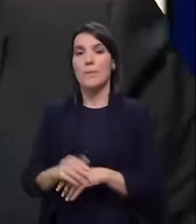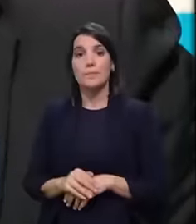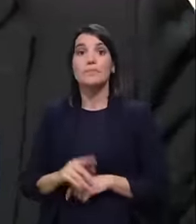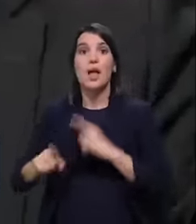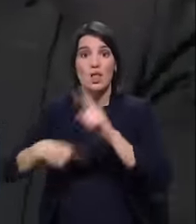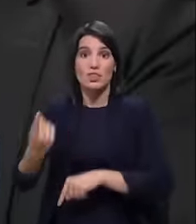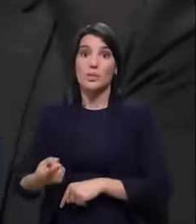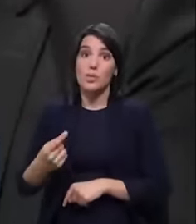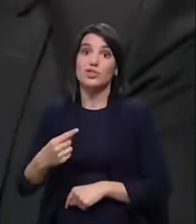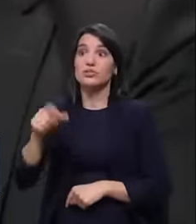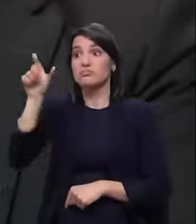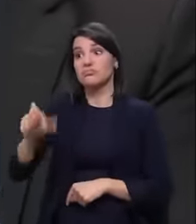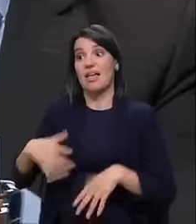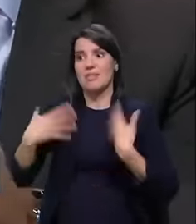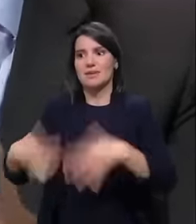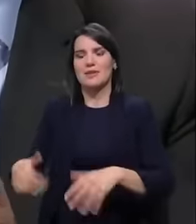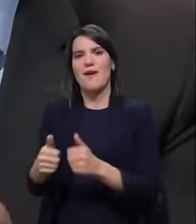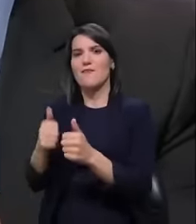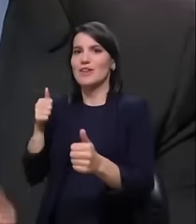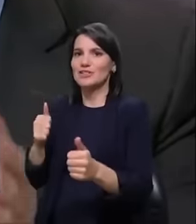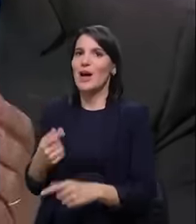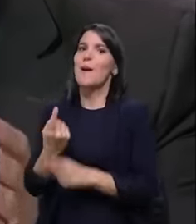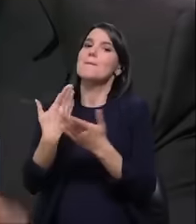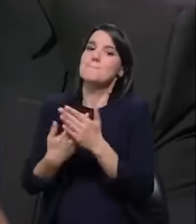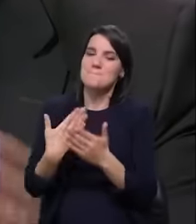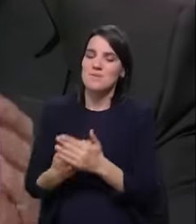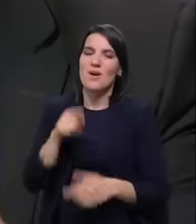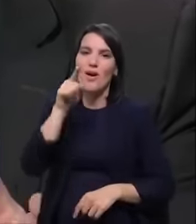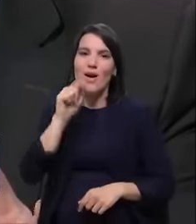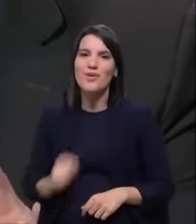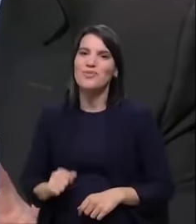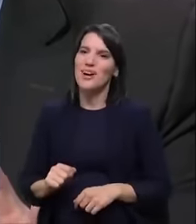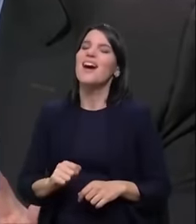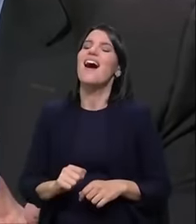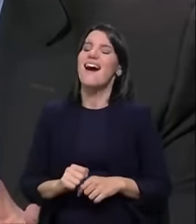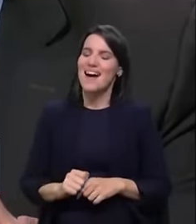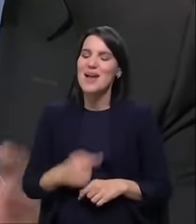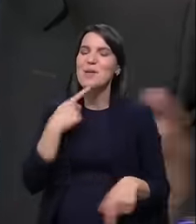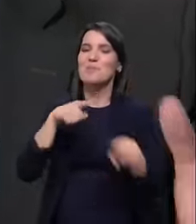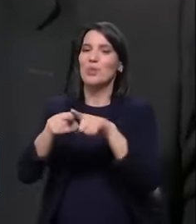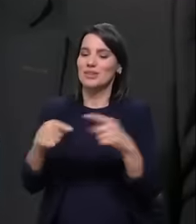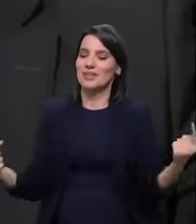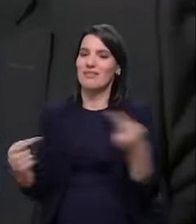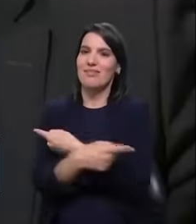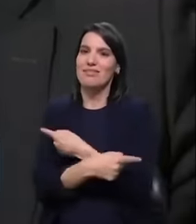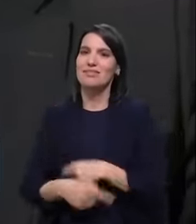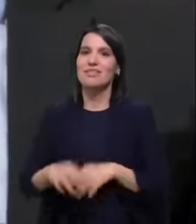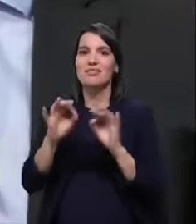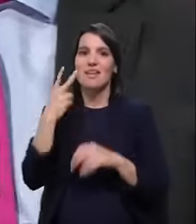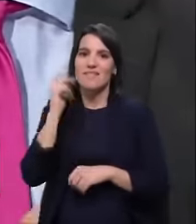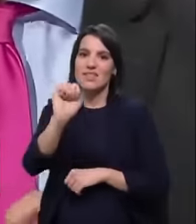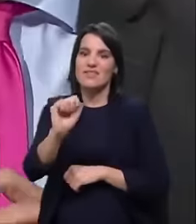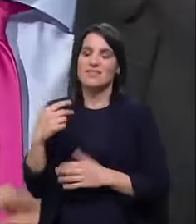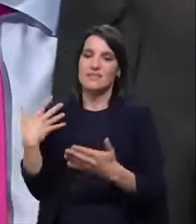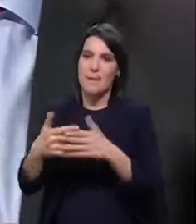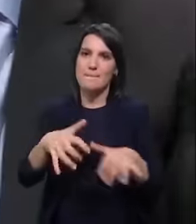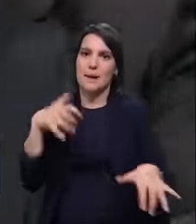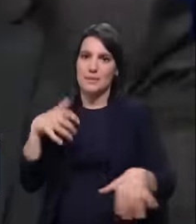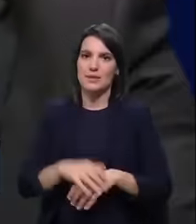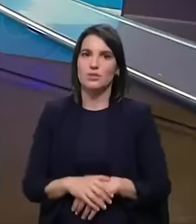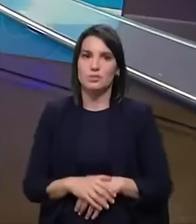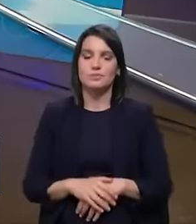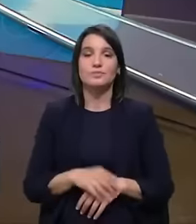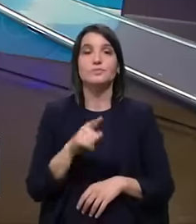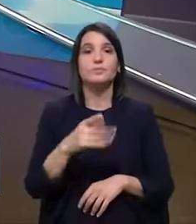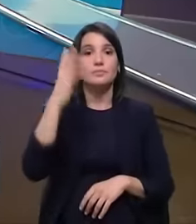Robles vem admitir-se e vem afastar-se, André Ventura, vou passar só a mostra palavra. Como é tão incoerente nas suas políticas, como o que tem feito na sua vida parlamentar. Mariana Mortágua, responder não. a